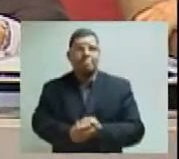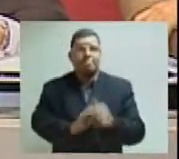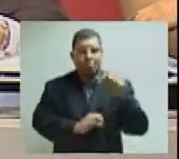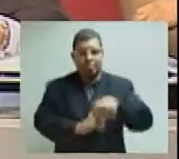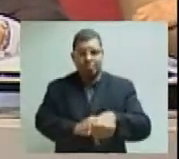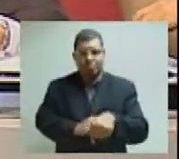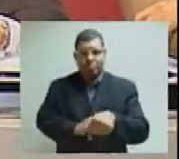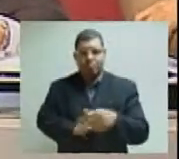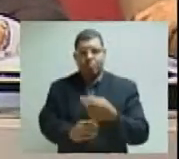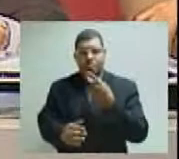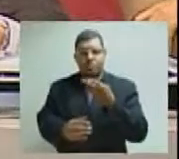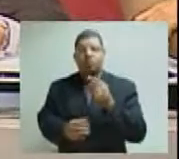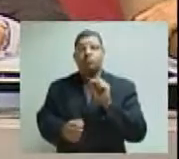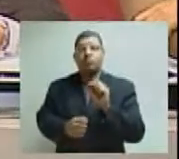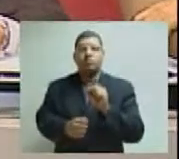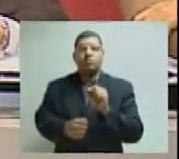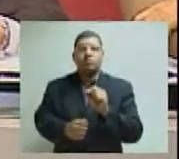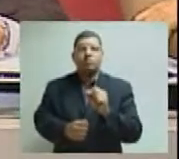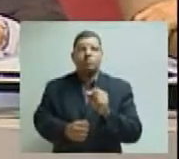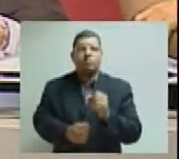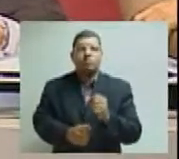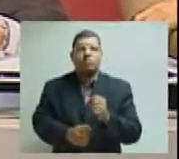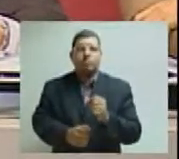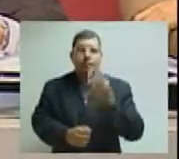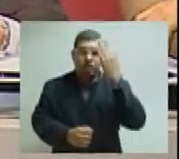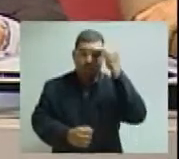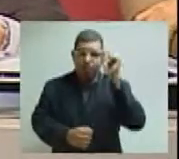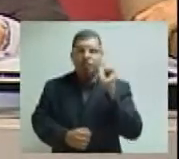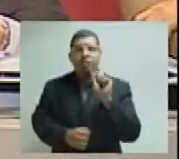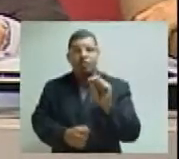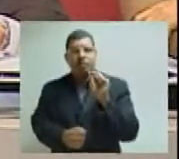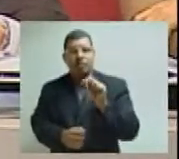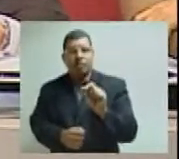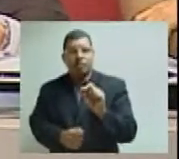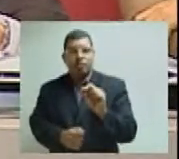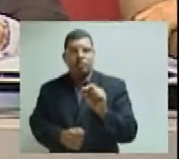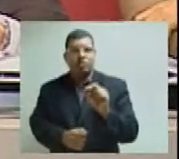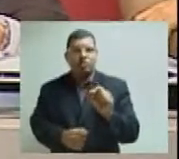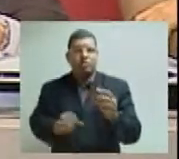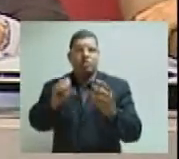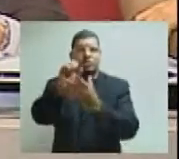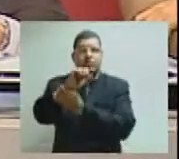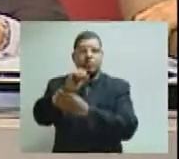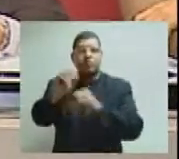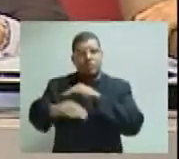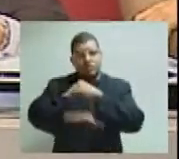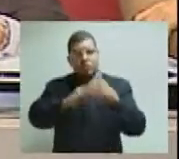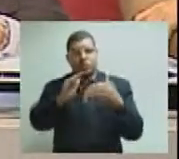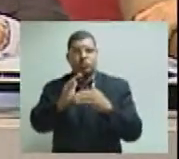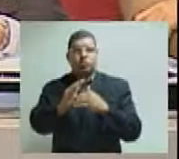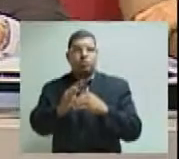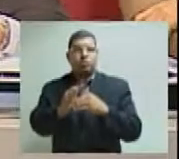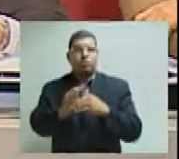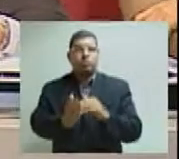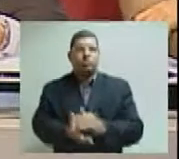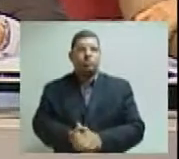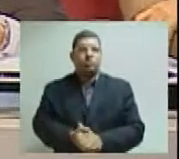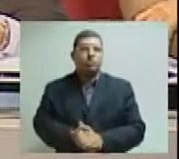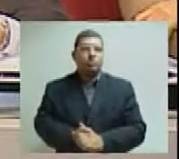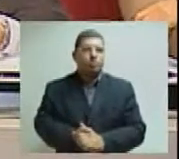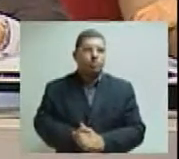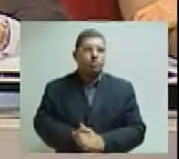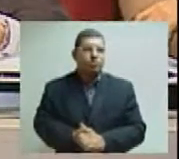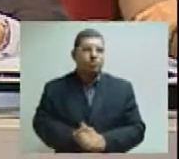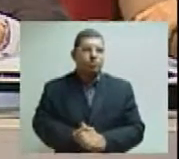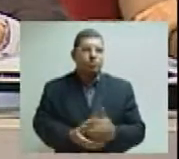aqui são abordadas para a identificação e prezando pela segurança de